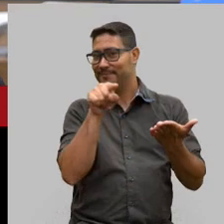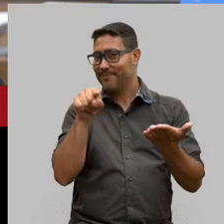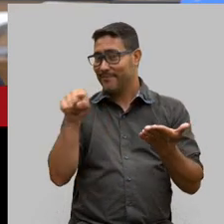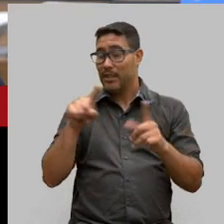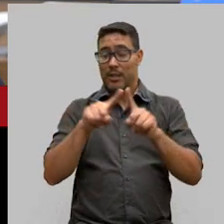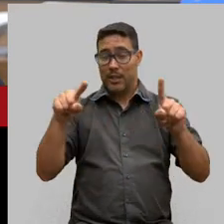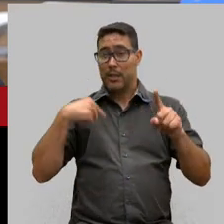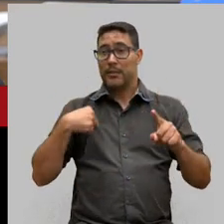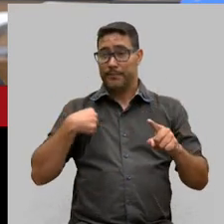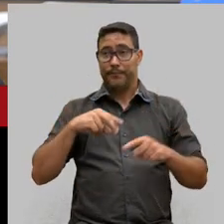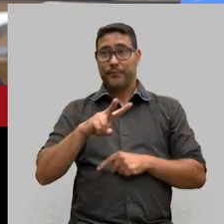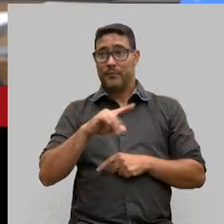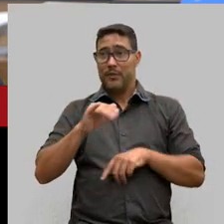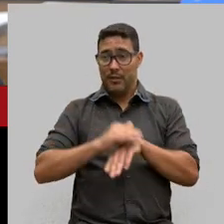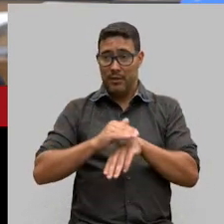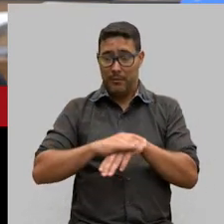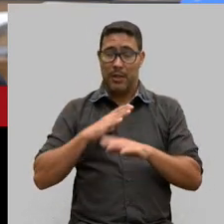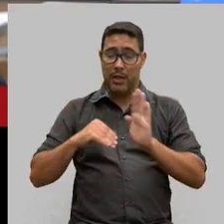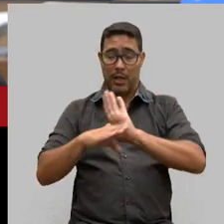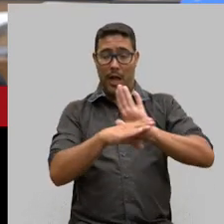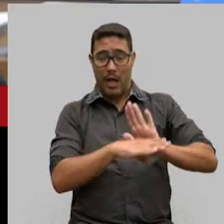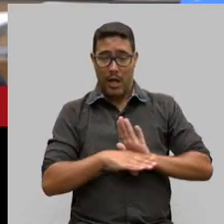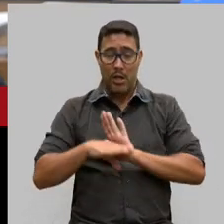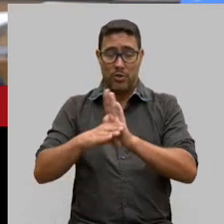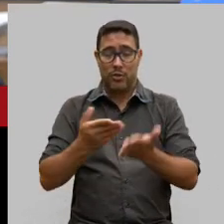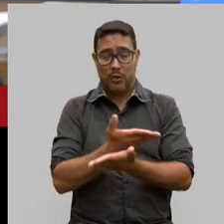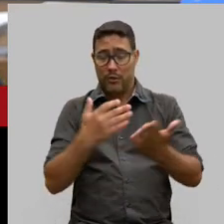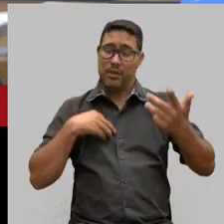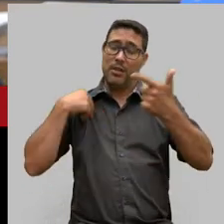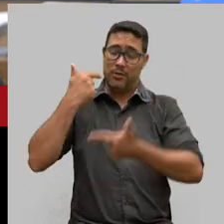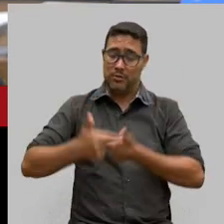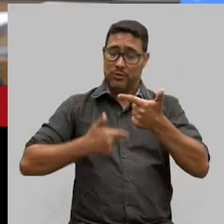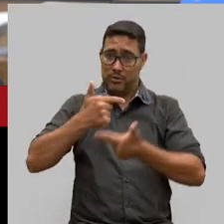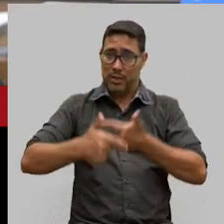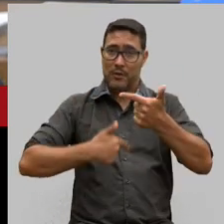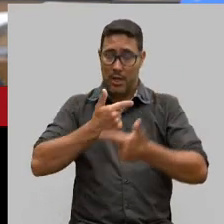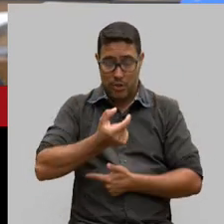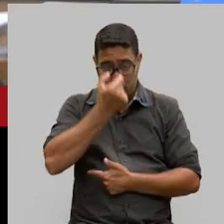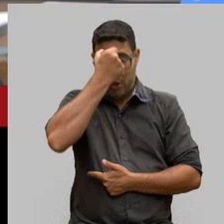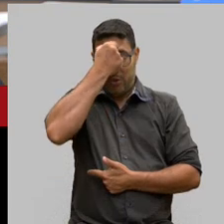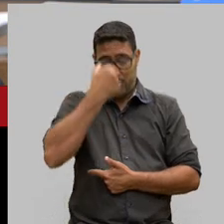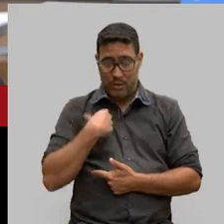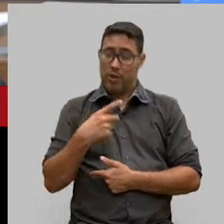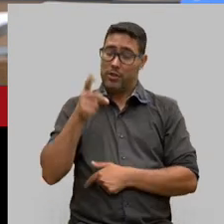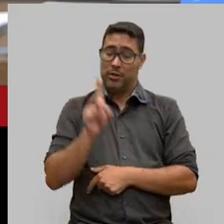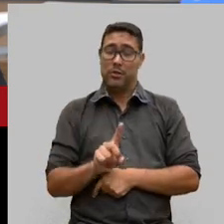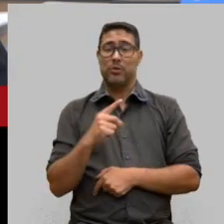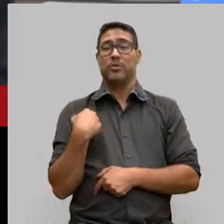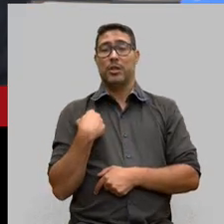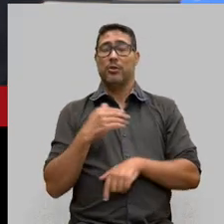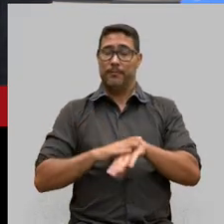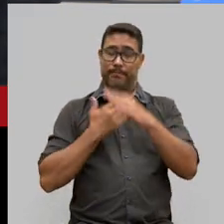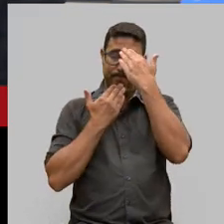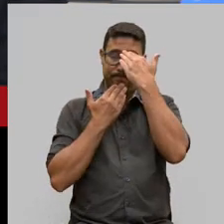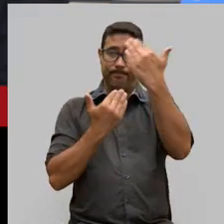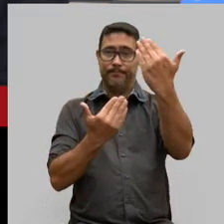disposição a defensoria para est junto de vocês nesse trabalho de conscientização e implementação dos direitos Muito